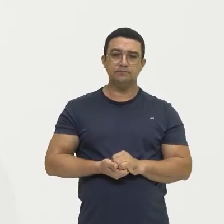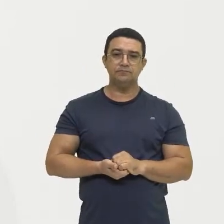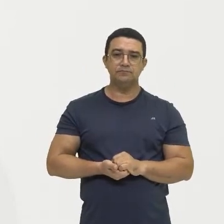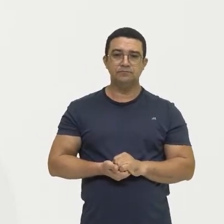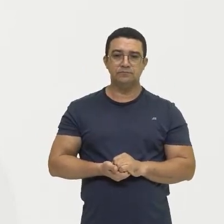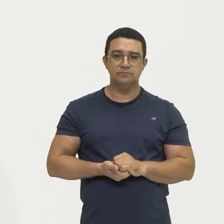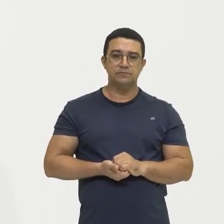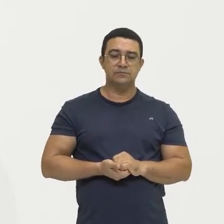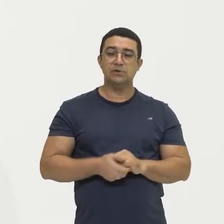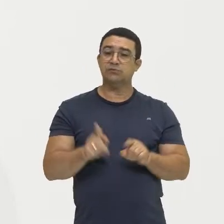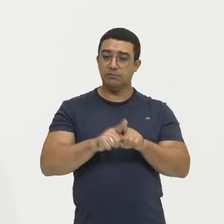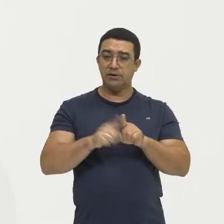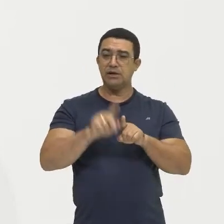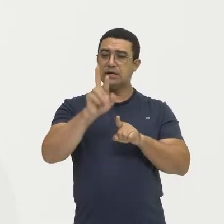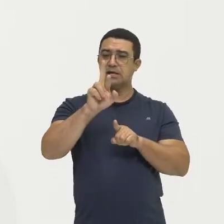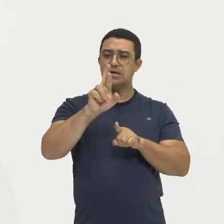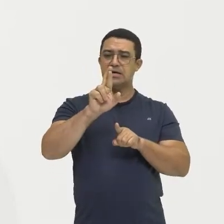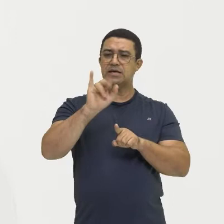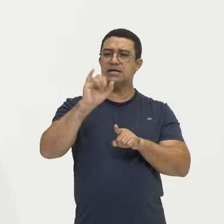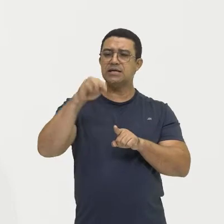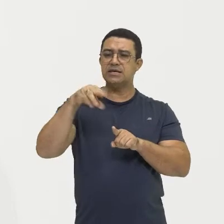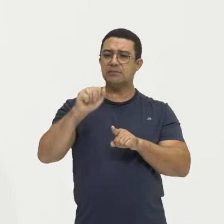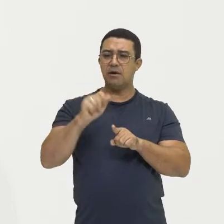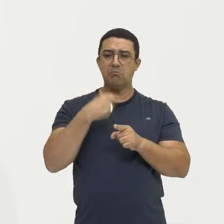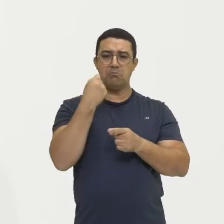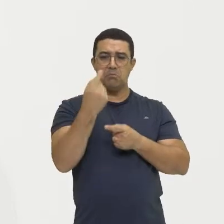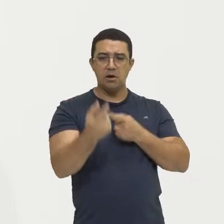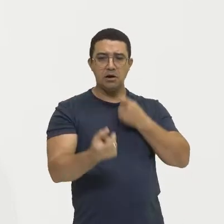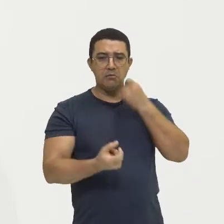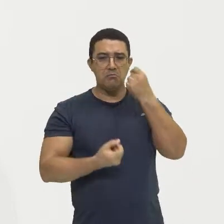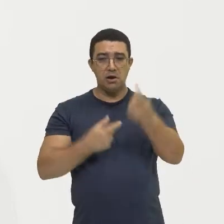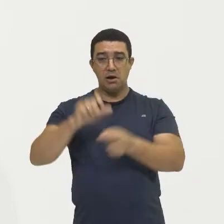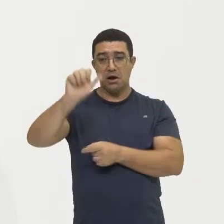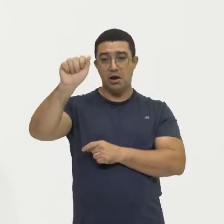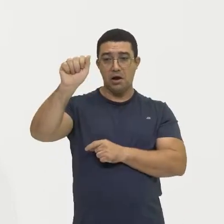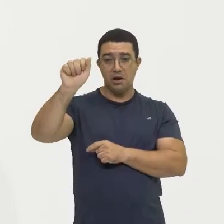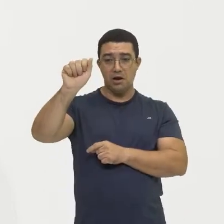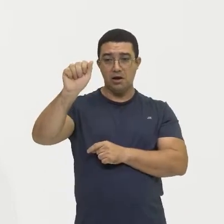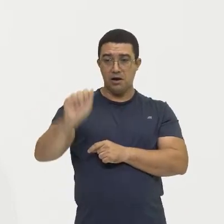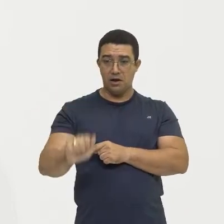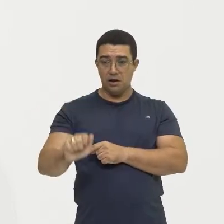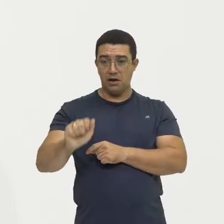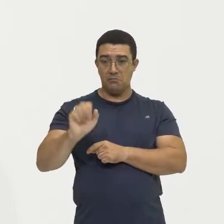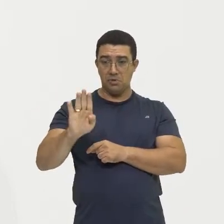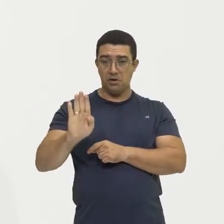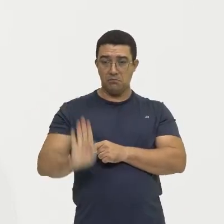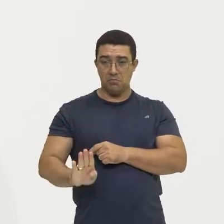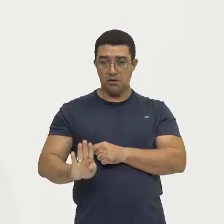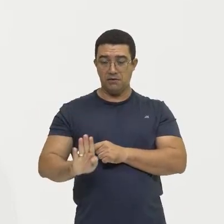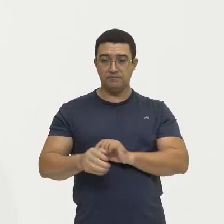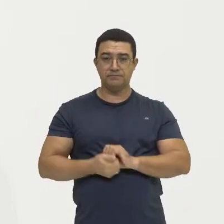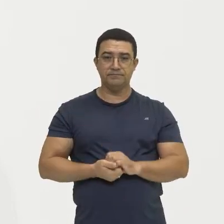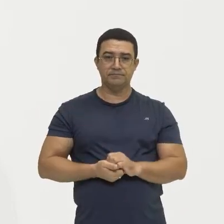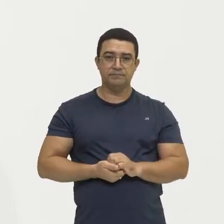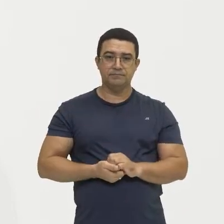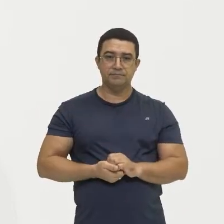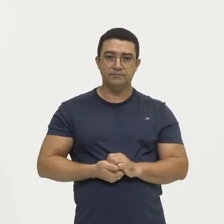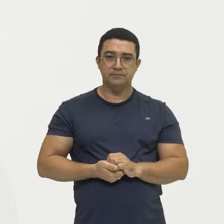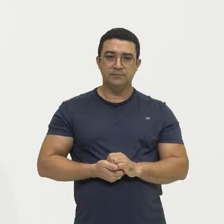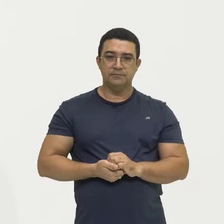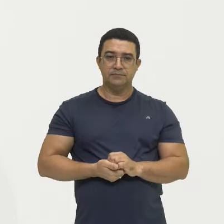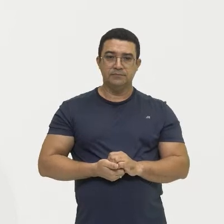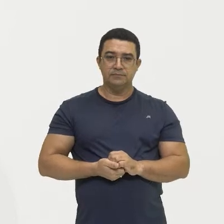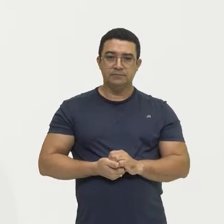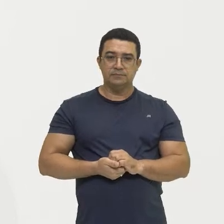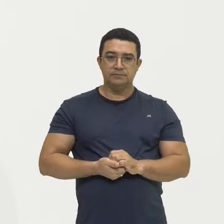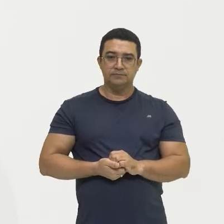alternadas. Uma no início e a outra no meio da estrofe. Na dor lida sentem bem,